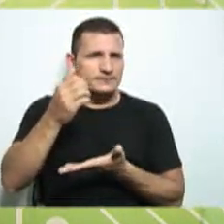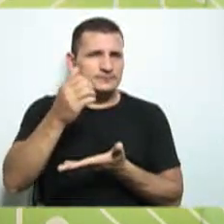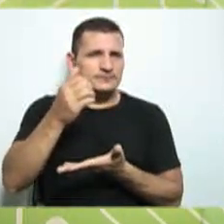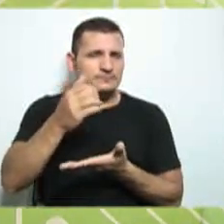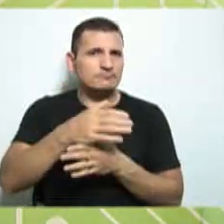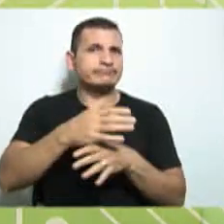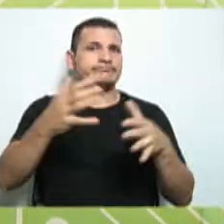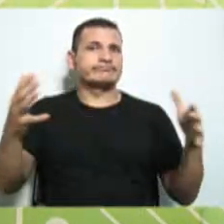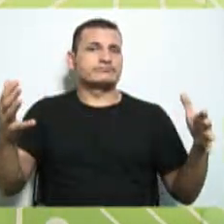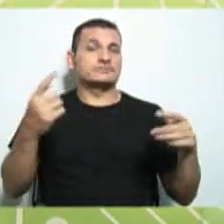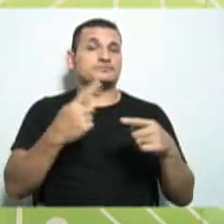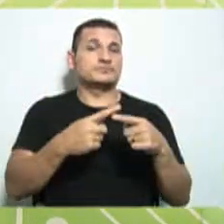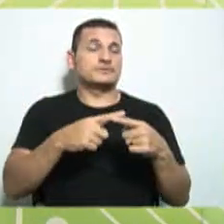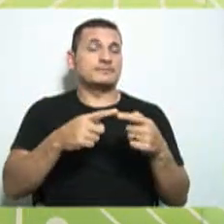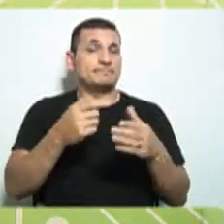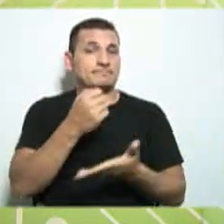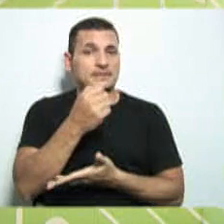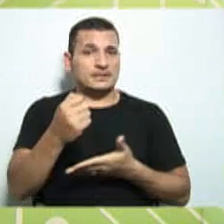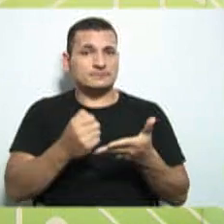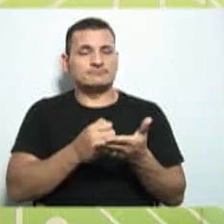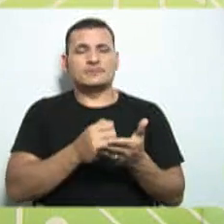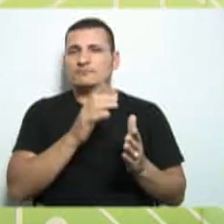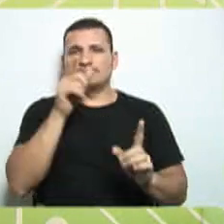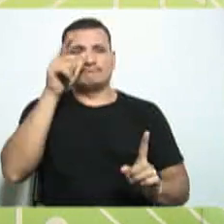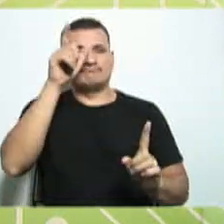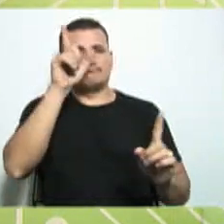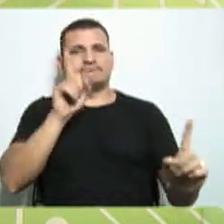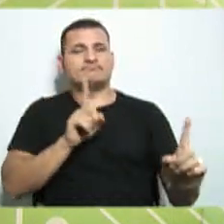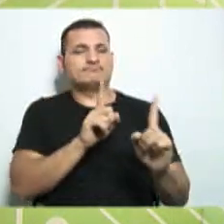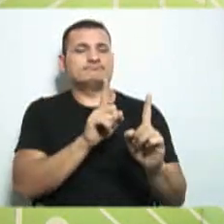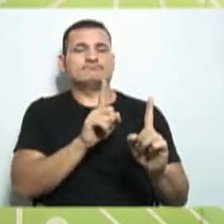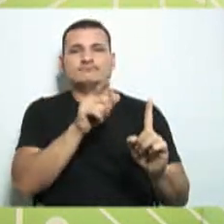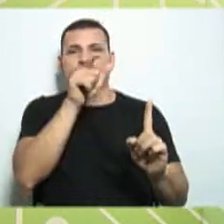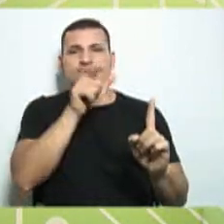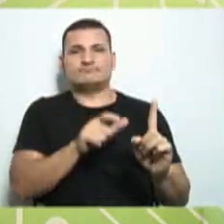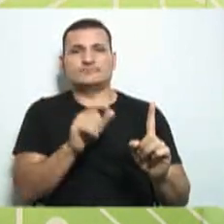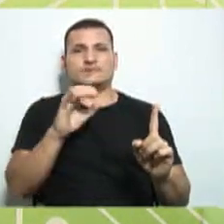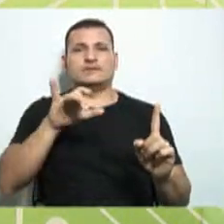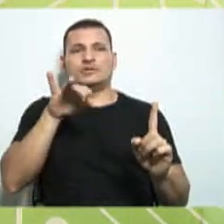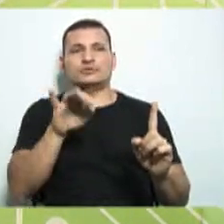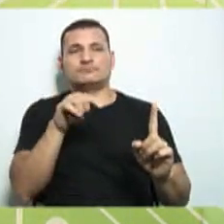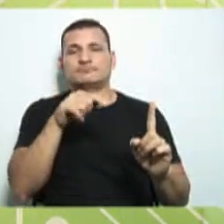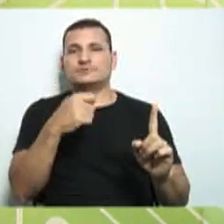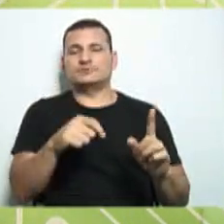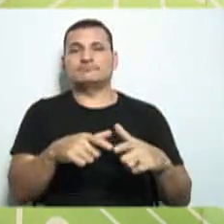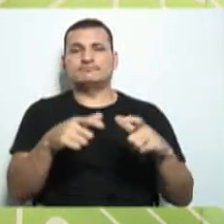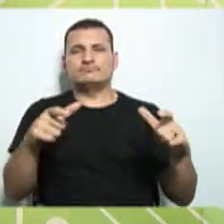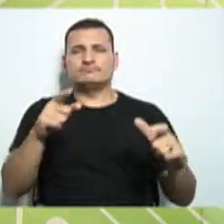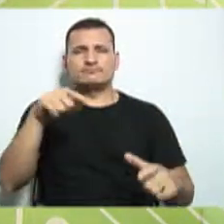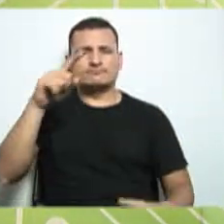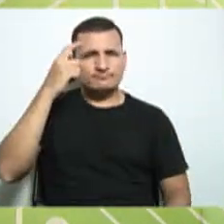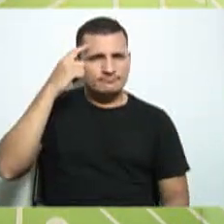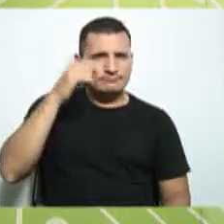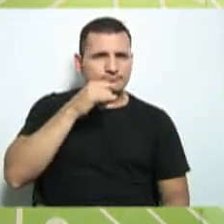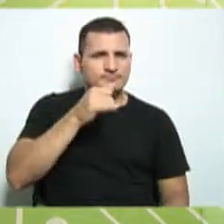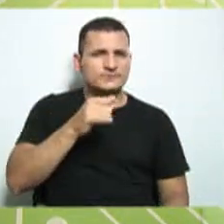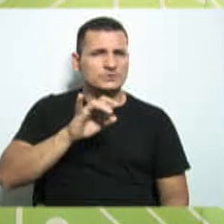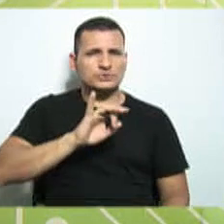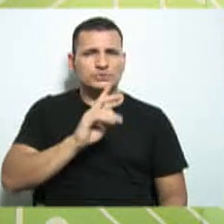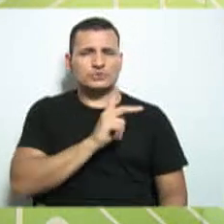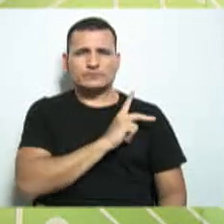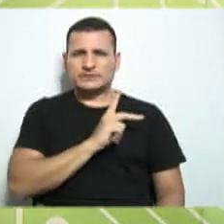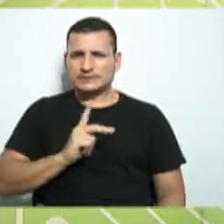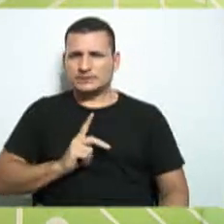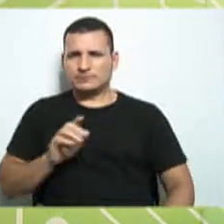tem que estar lidando diretamente com o cliente e essa base precisa ser maior. Imagina se tivesse só os presidentes dando de frente